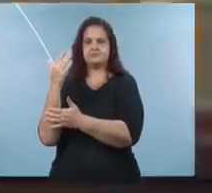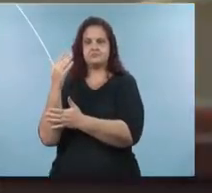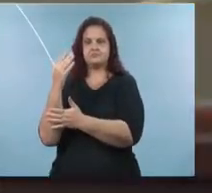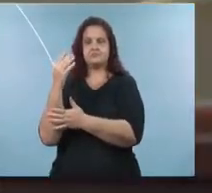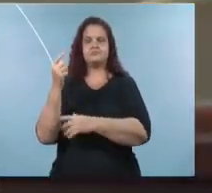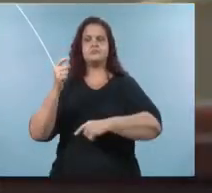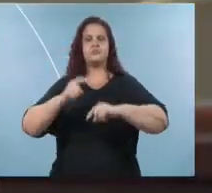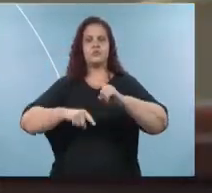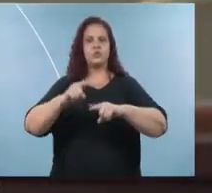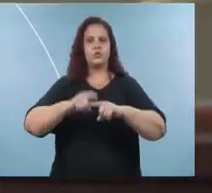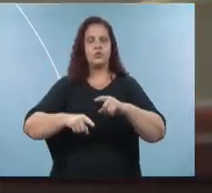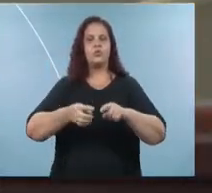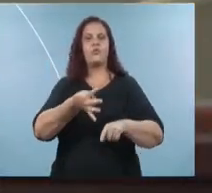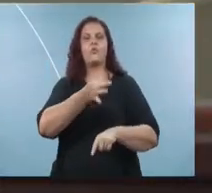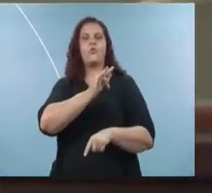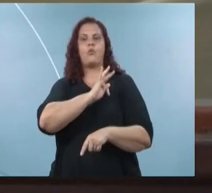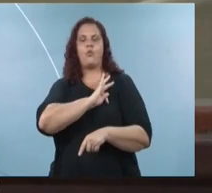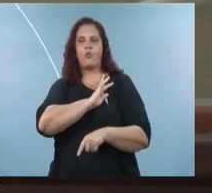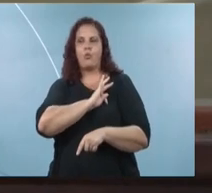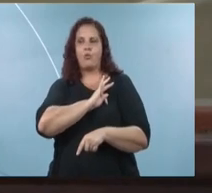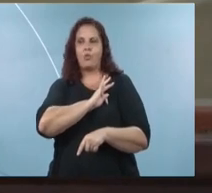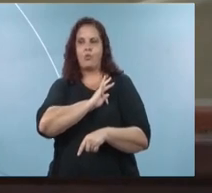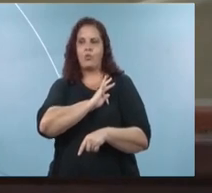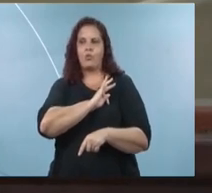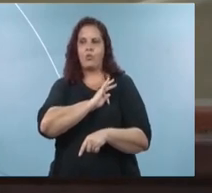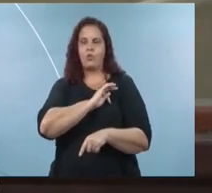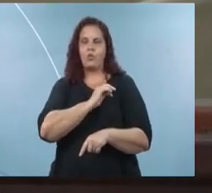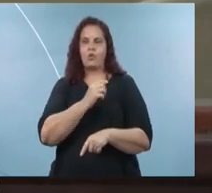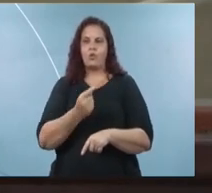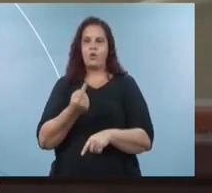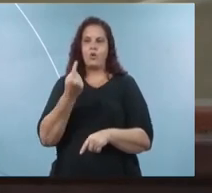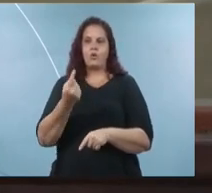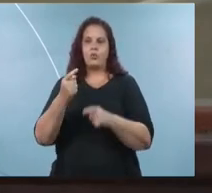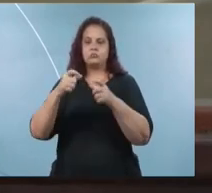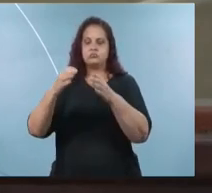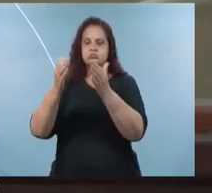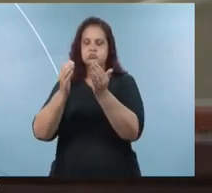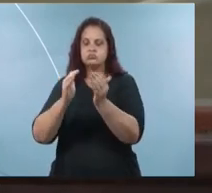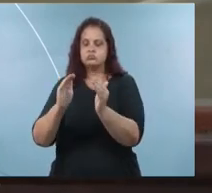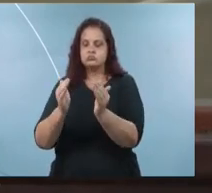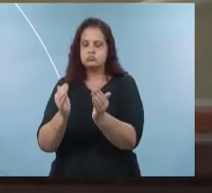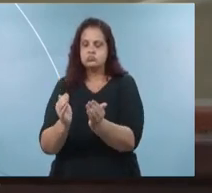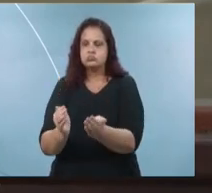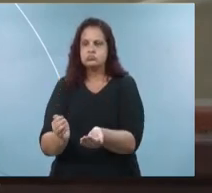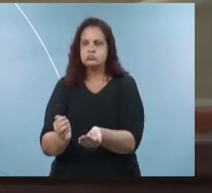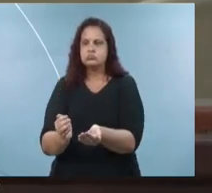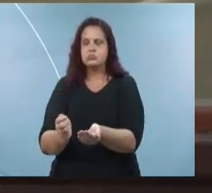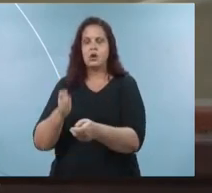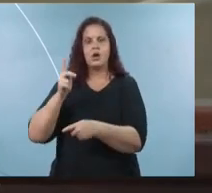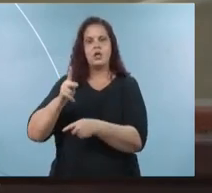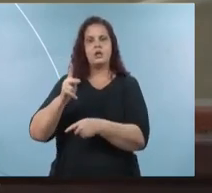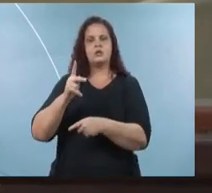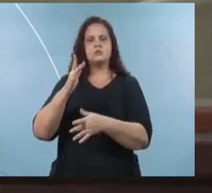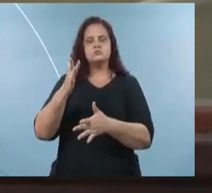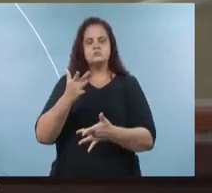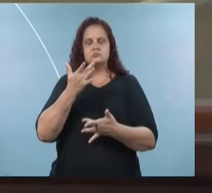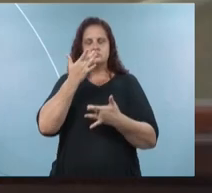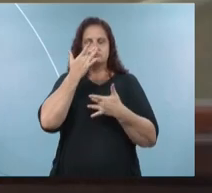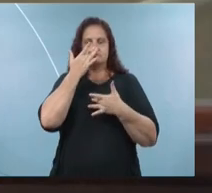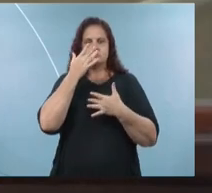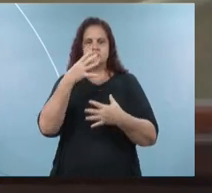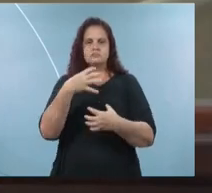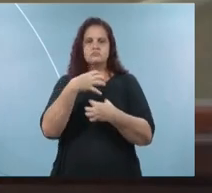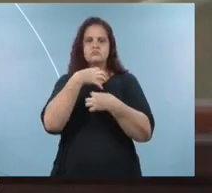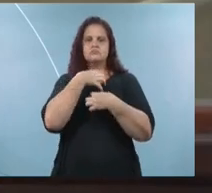Utilizando técnicas, cada peça que eu sempre faço, eu sempre me inspiro cada